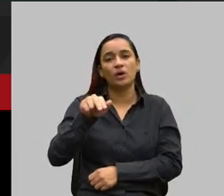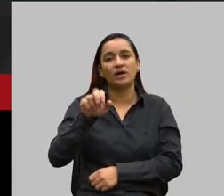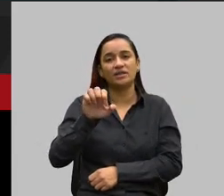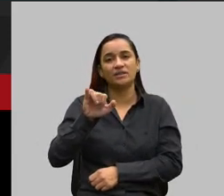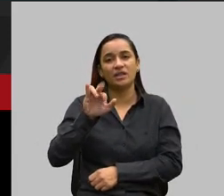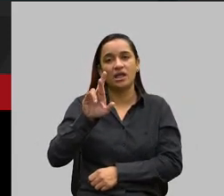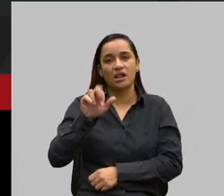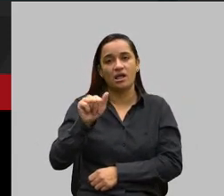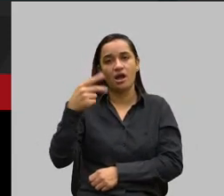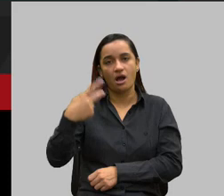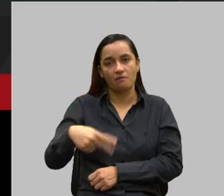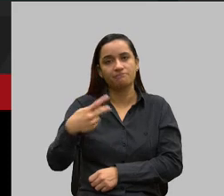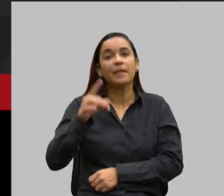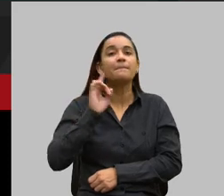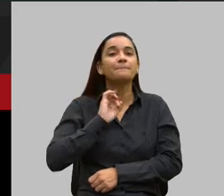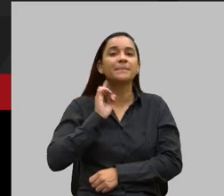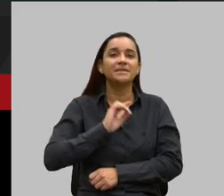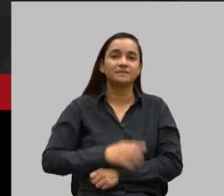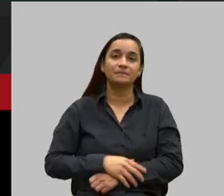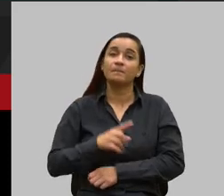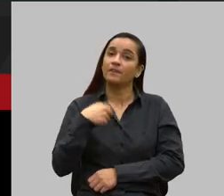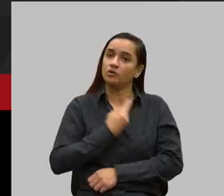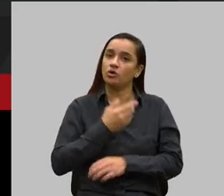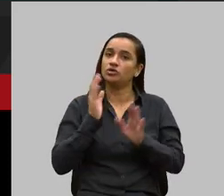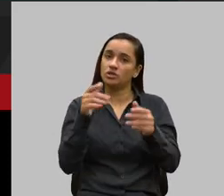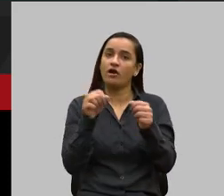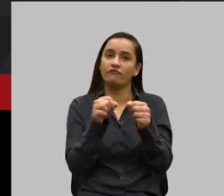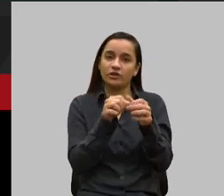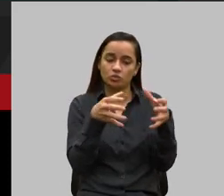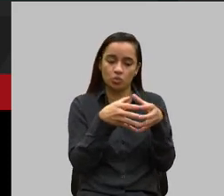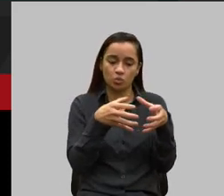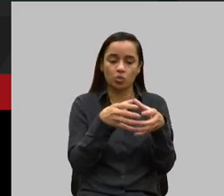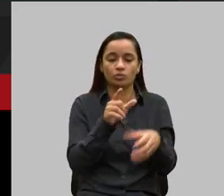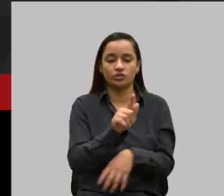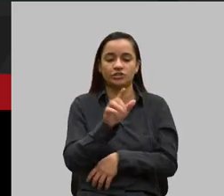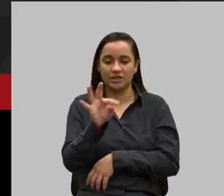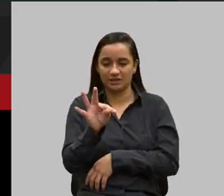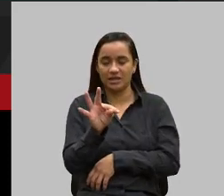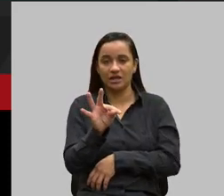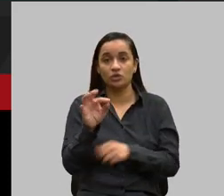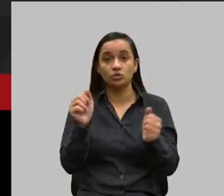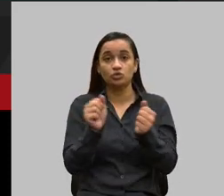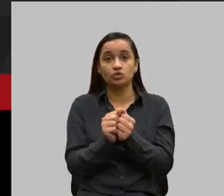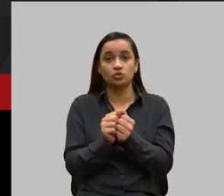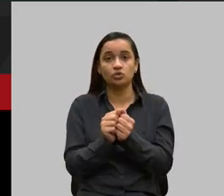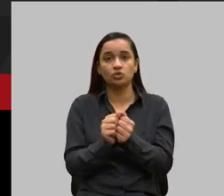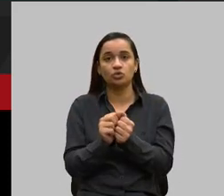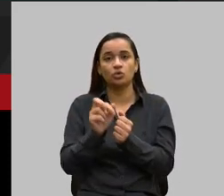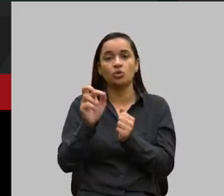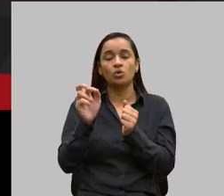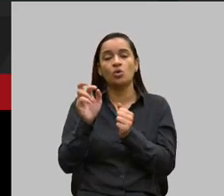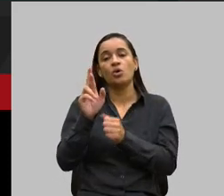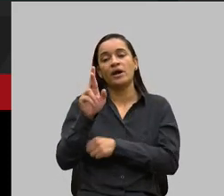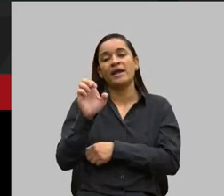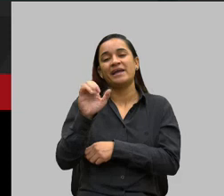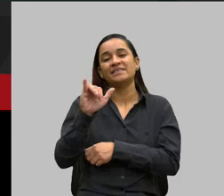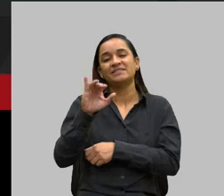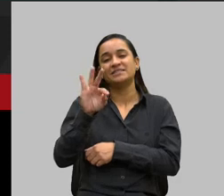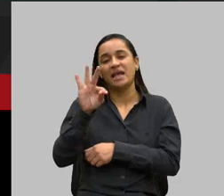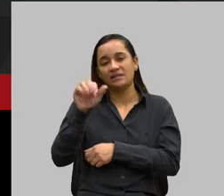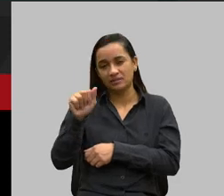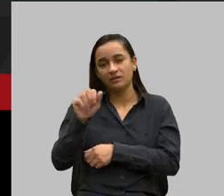GT com a Receita Federal Estamos estudando o o aumento de